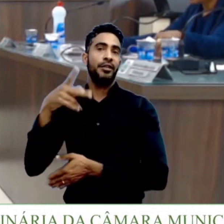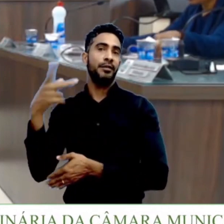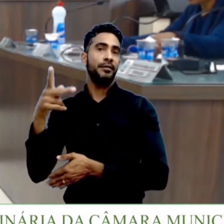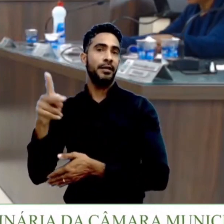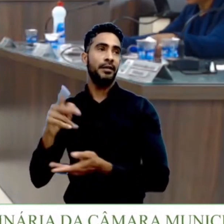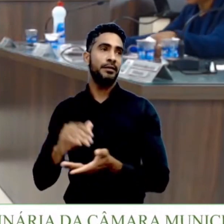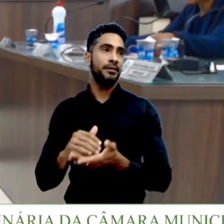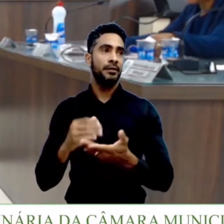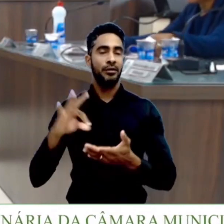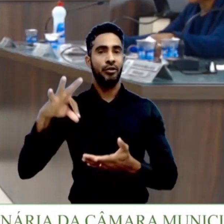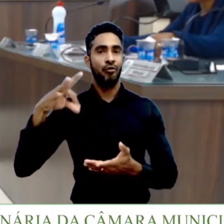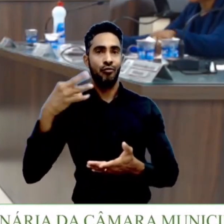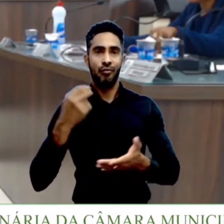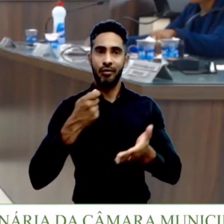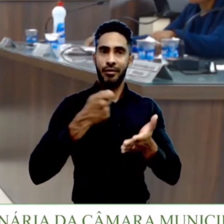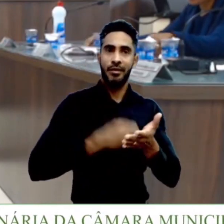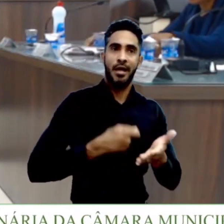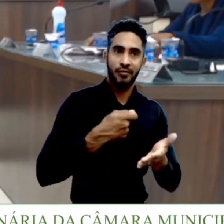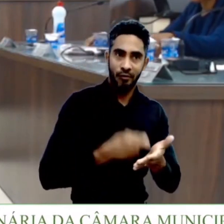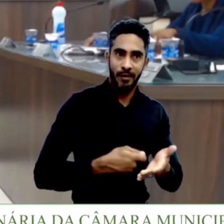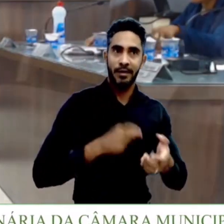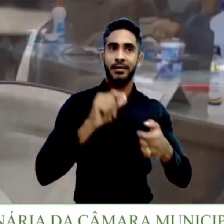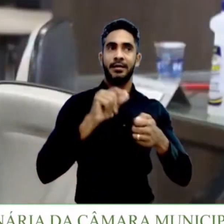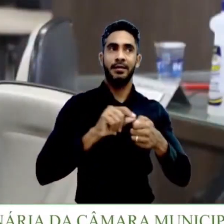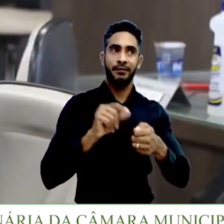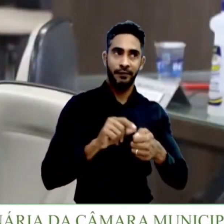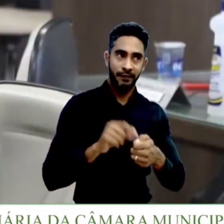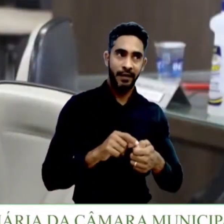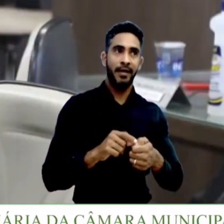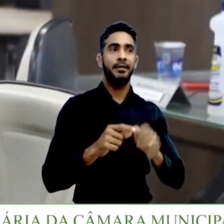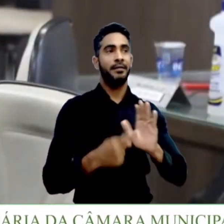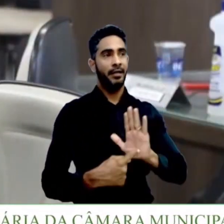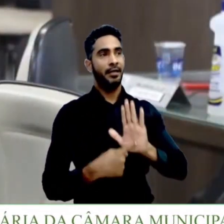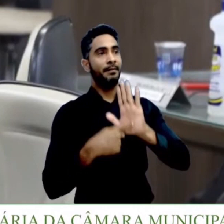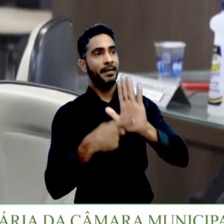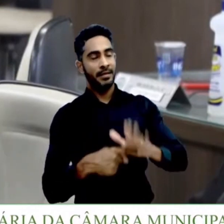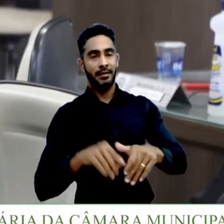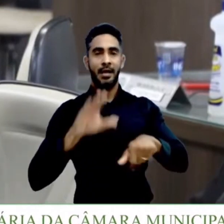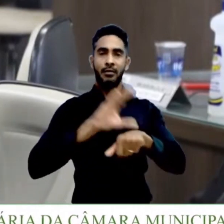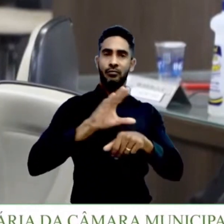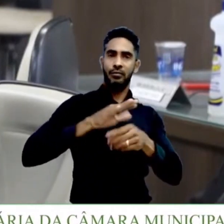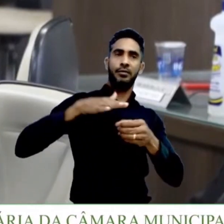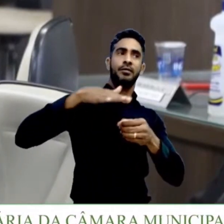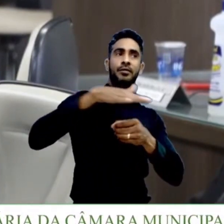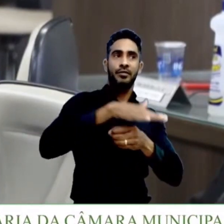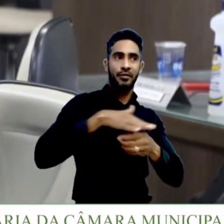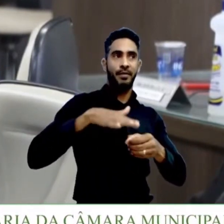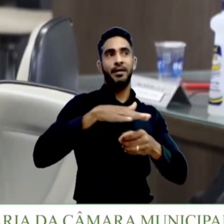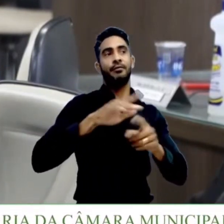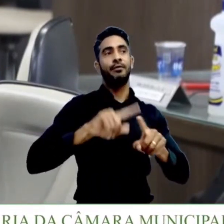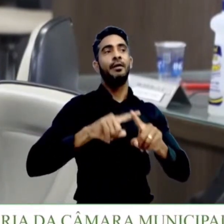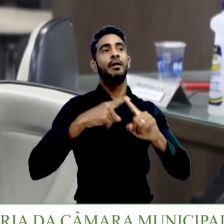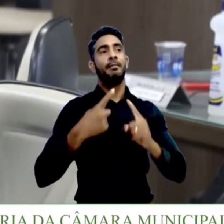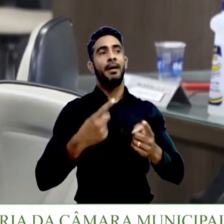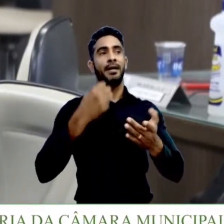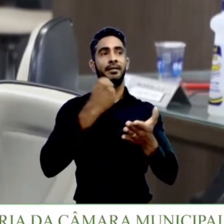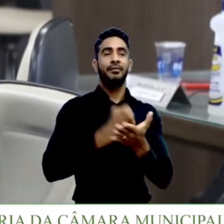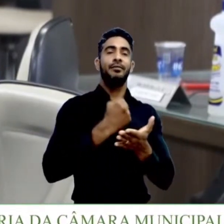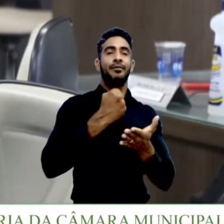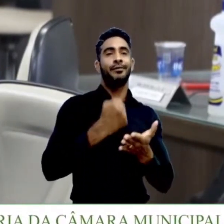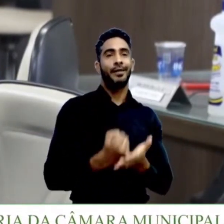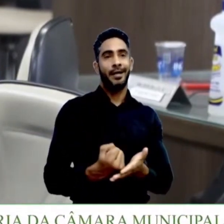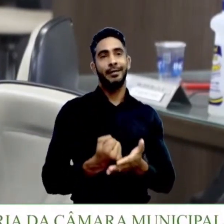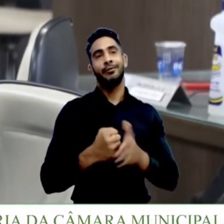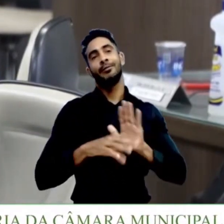porque todas as exigências são feitas, elas têm que apresentar curso superior, só que está tirando